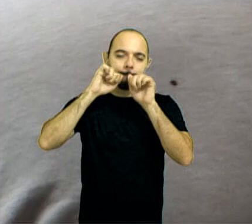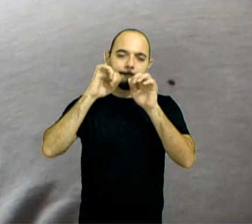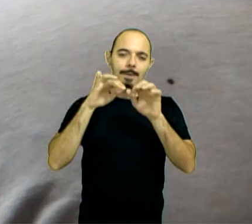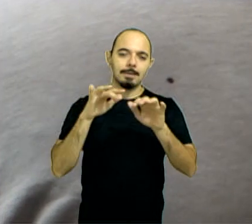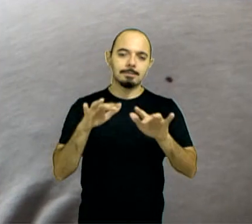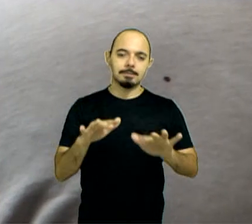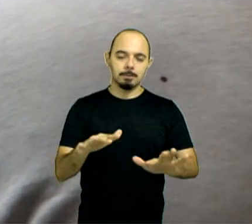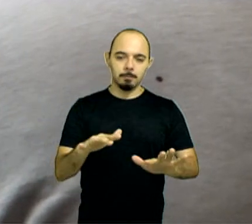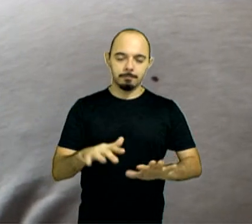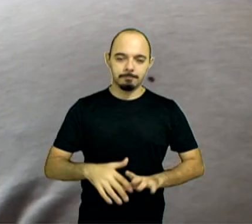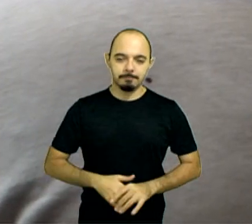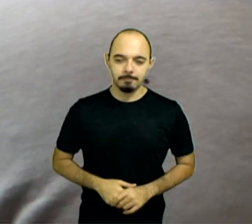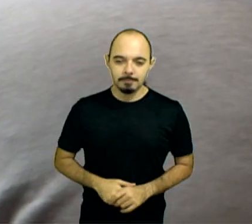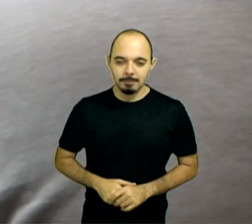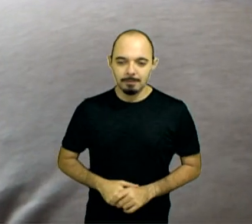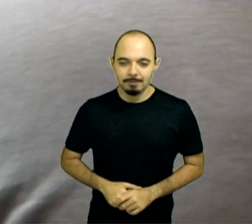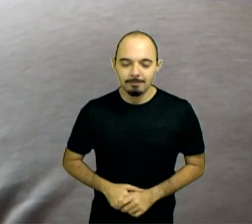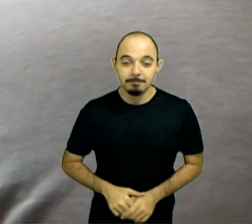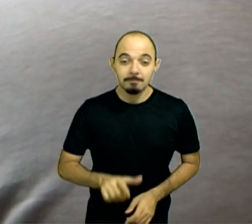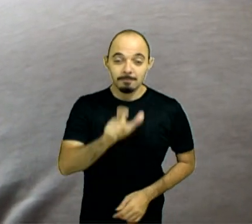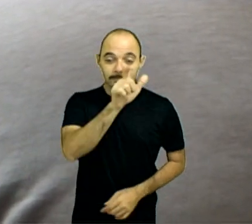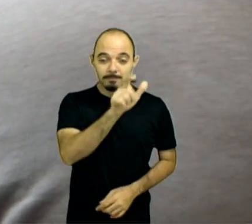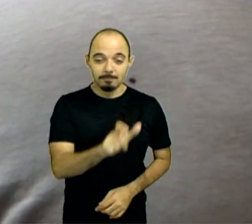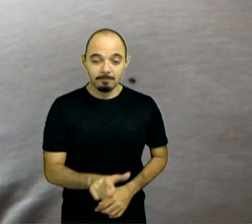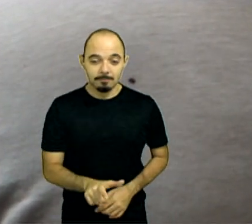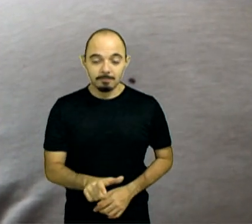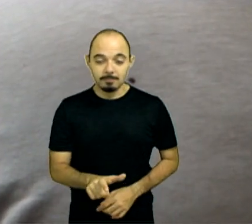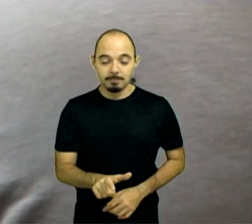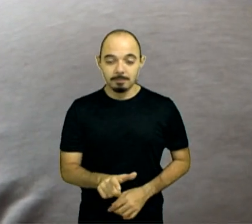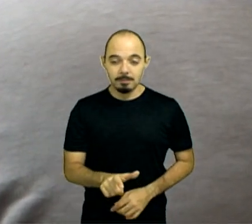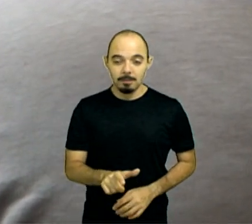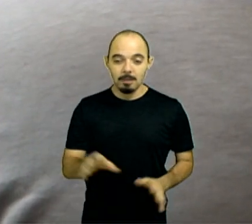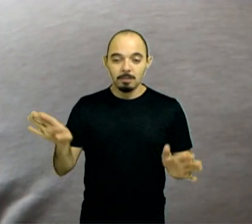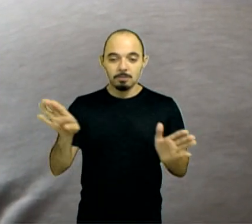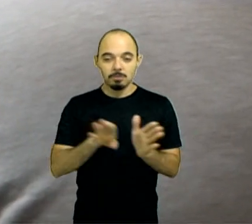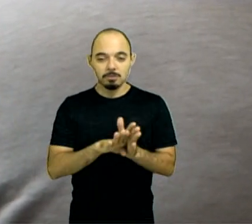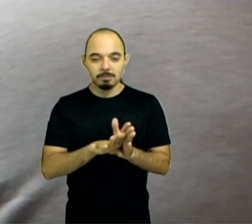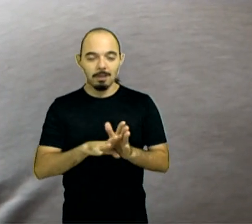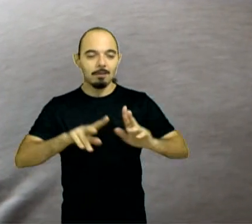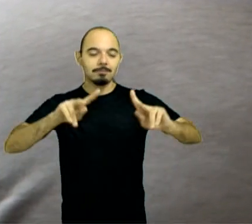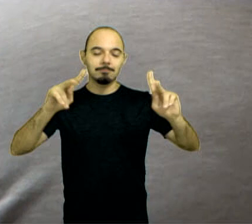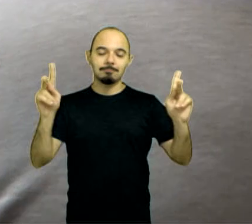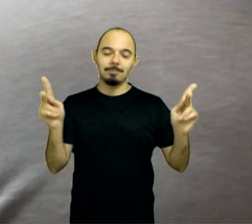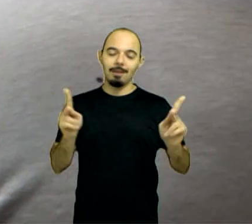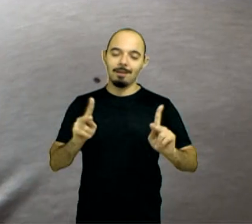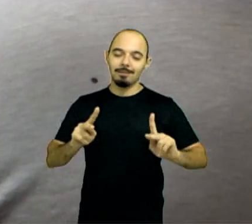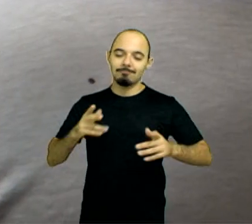homens que quando chegam em casa, trazem a paz de Deus,